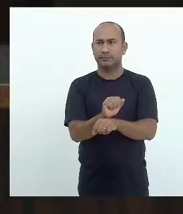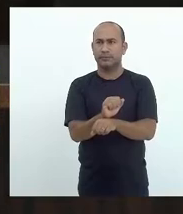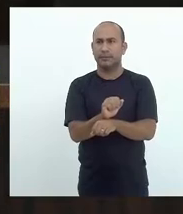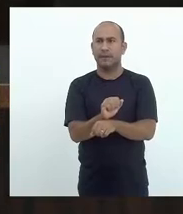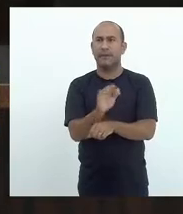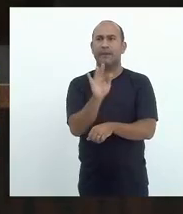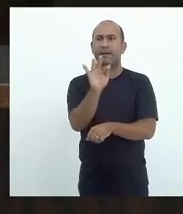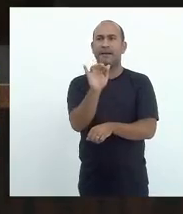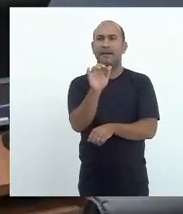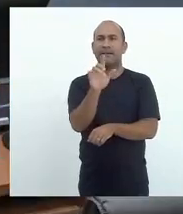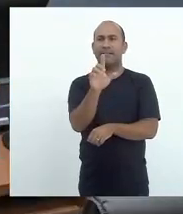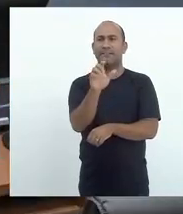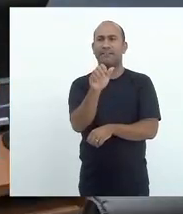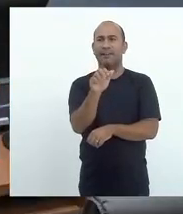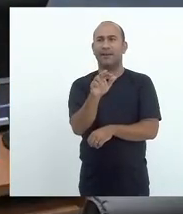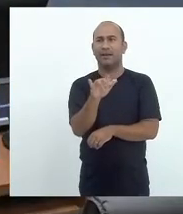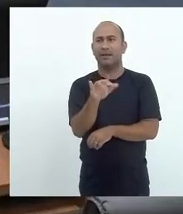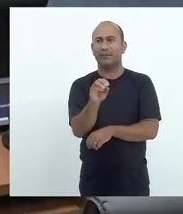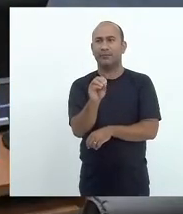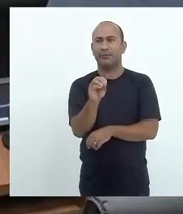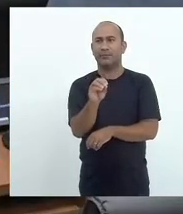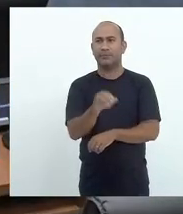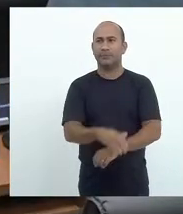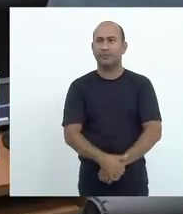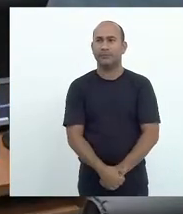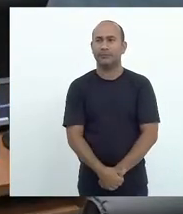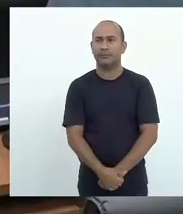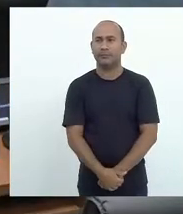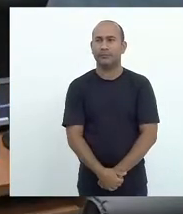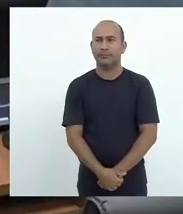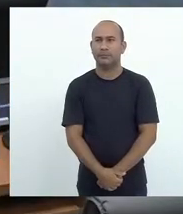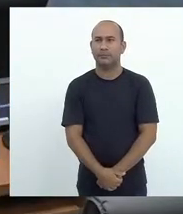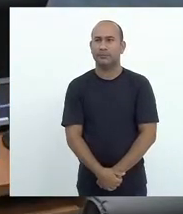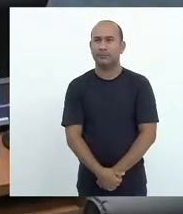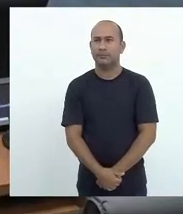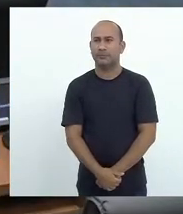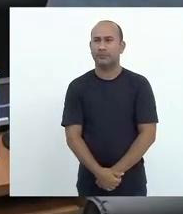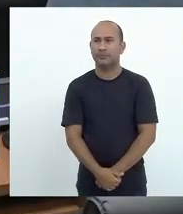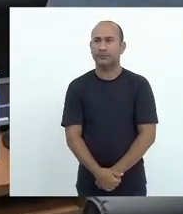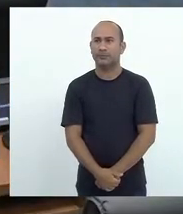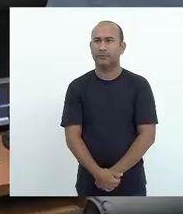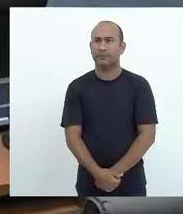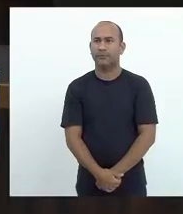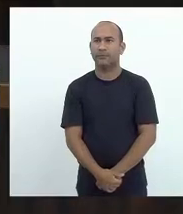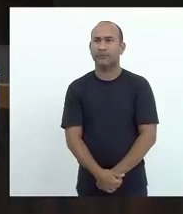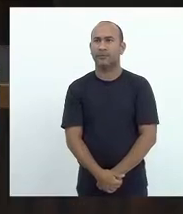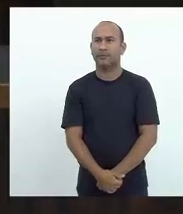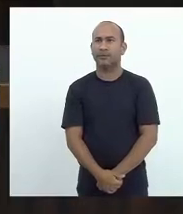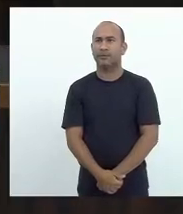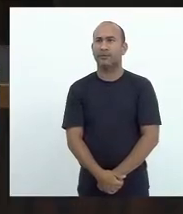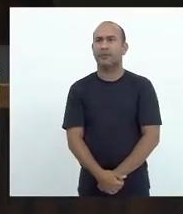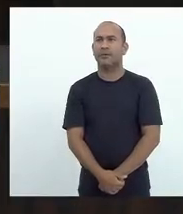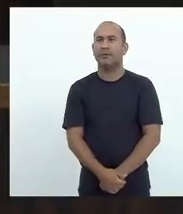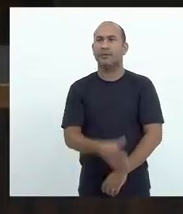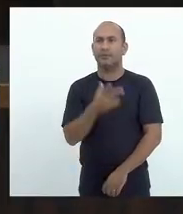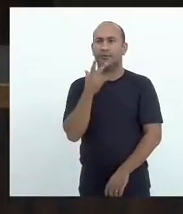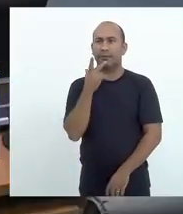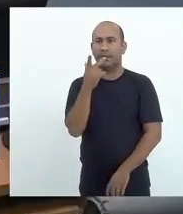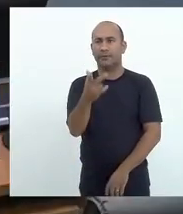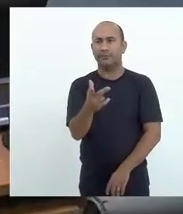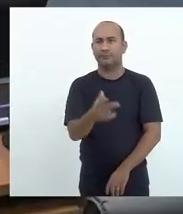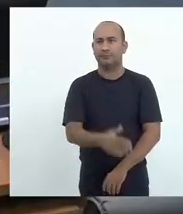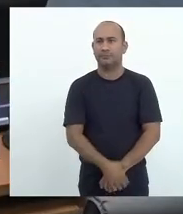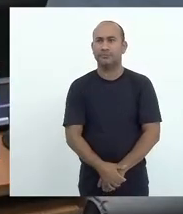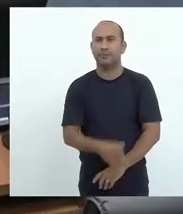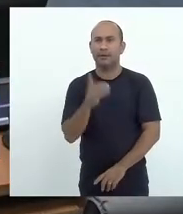Serafim. Declaração de voto também, deputado Luiz Paulo. Desculpa, senhor.